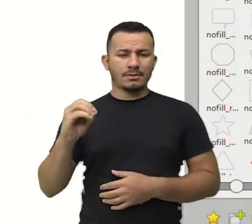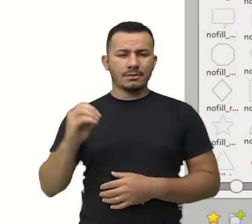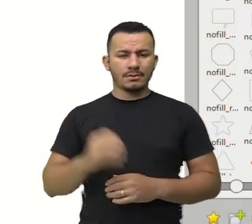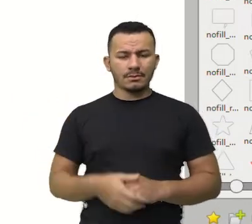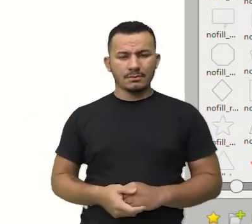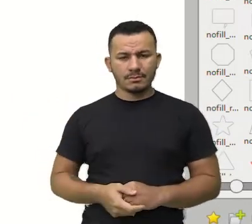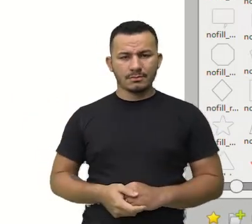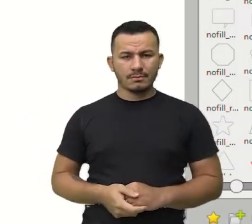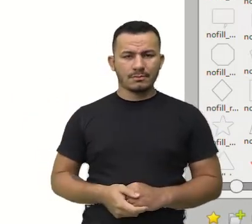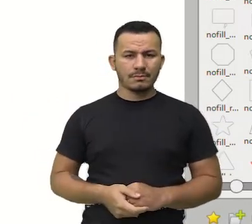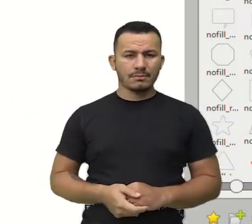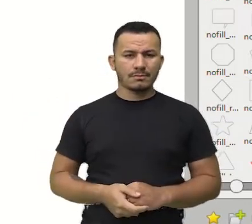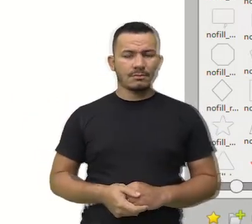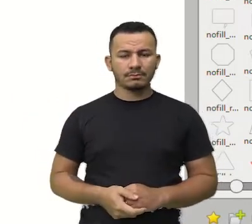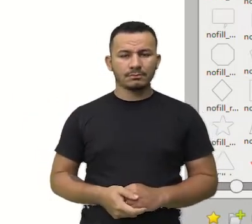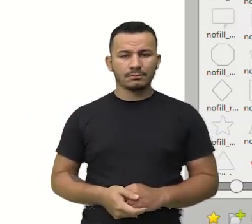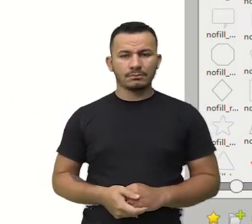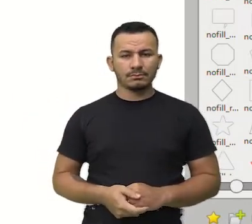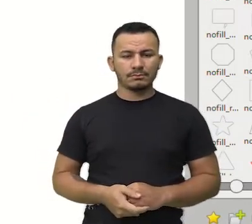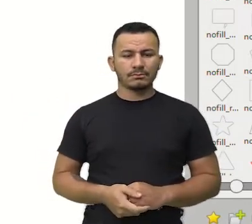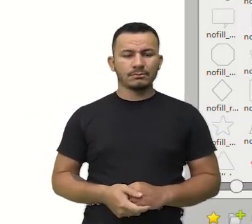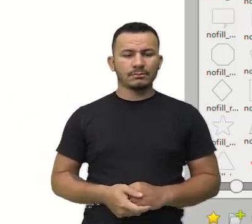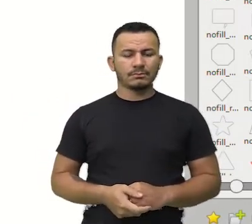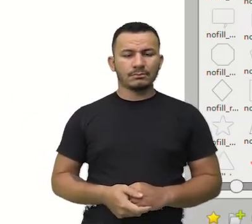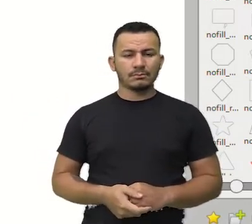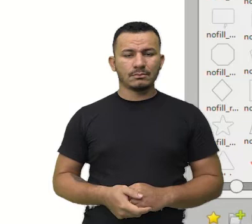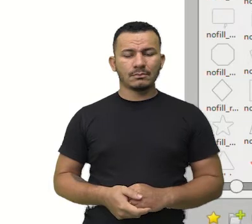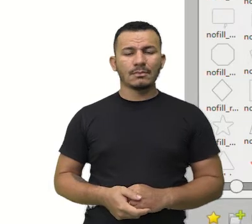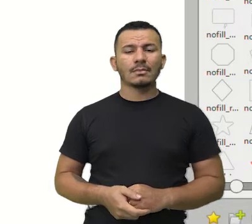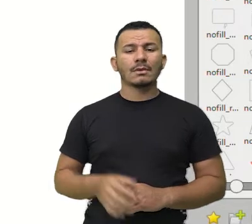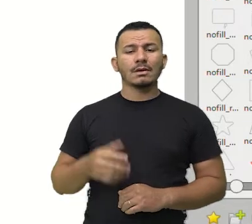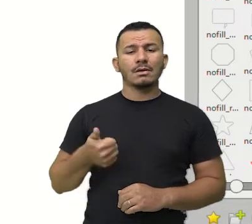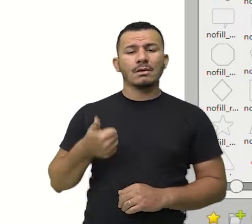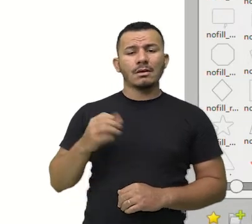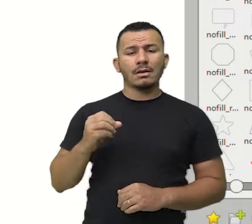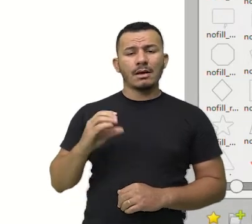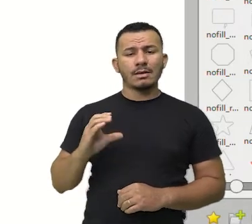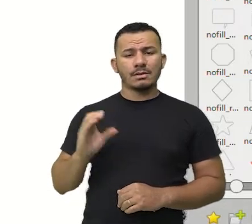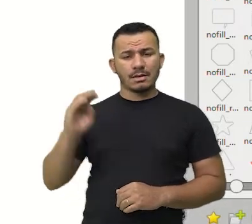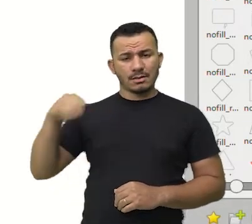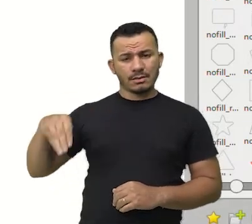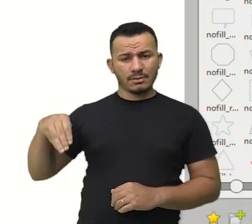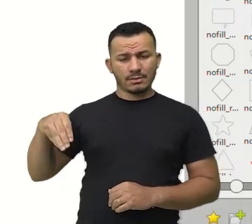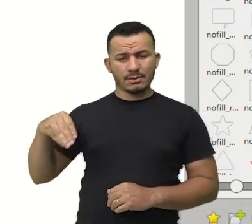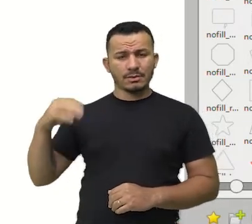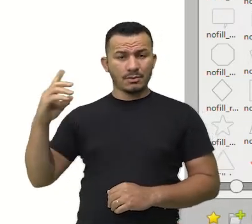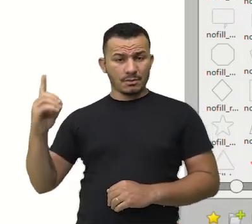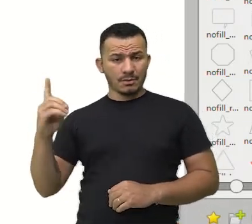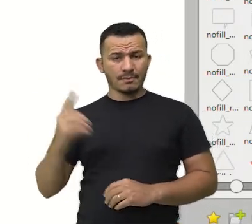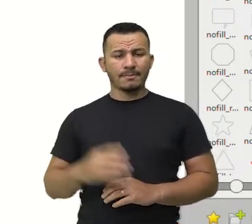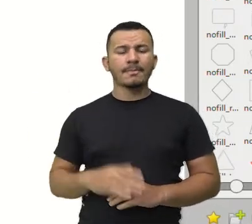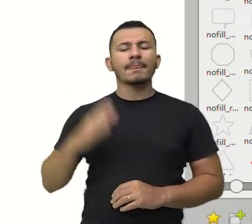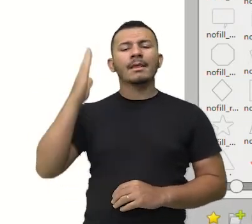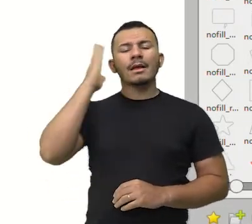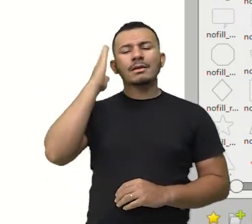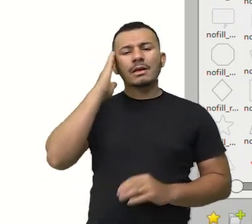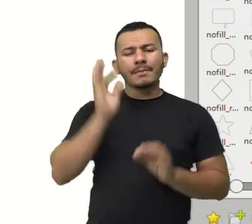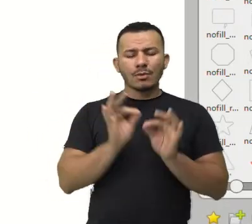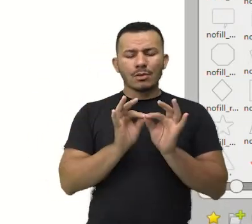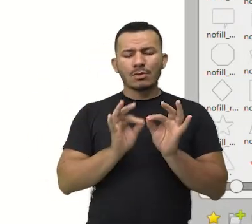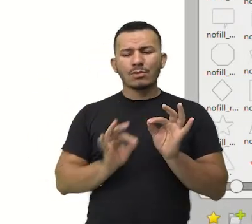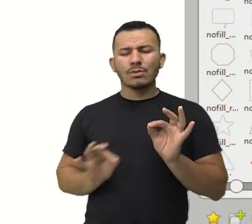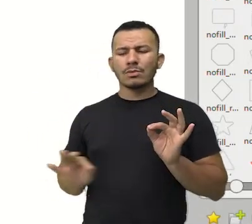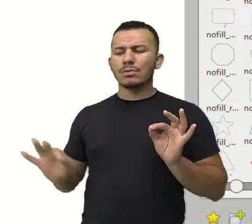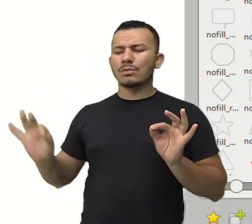valer 10. Ó, essa distância aqui vai valer 10, tá bom, pessoal? 10 centímetros, é o diâmetro. Qual